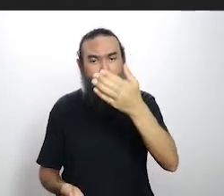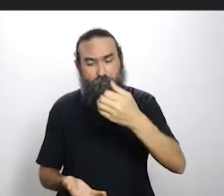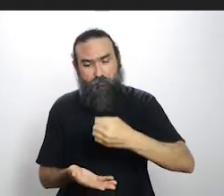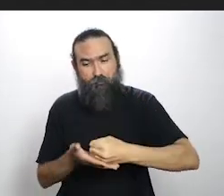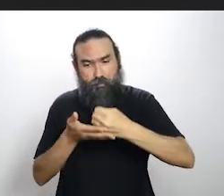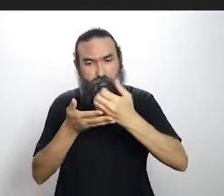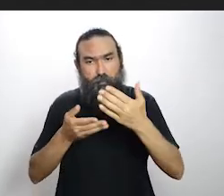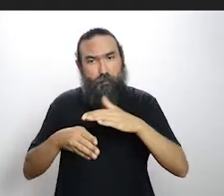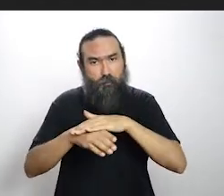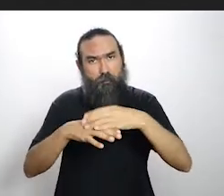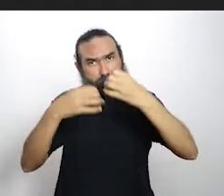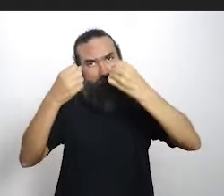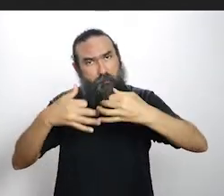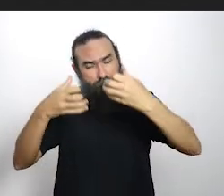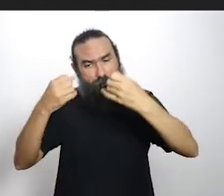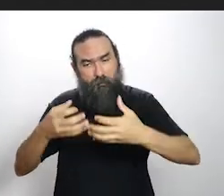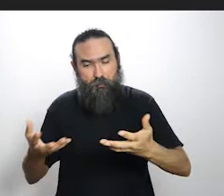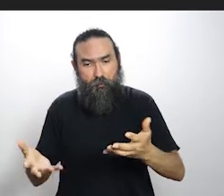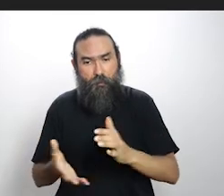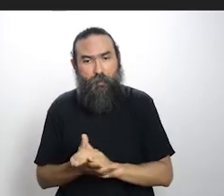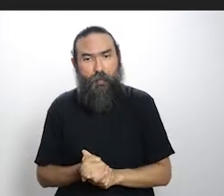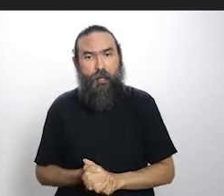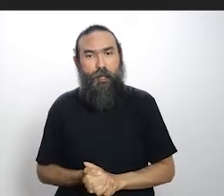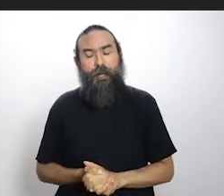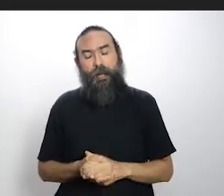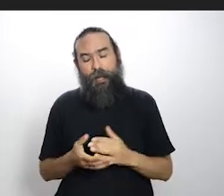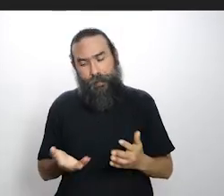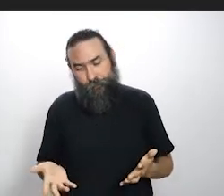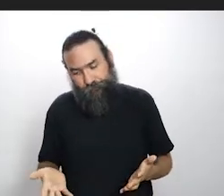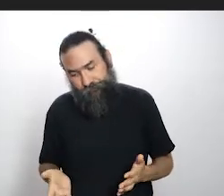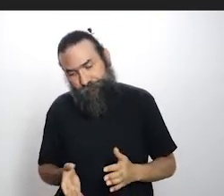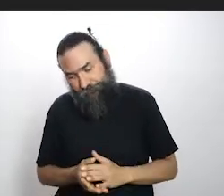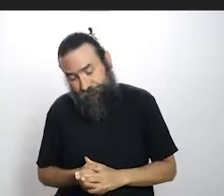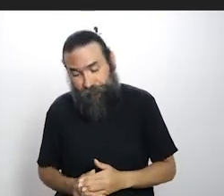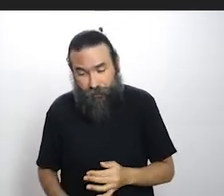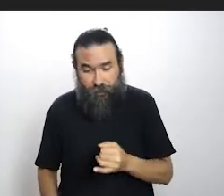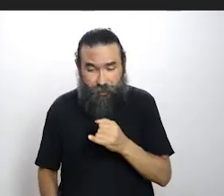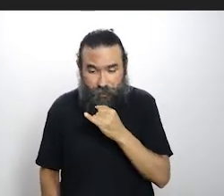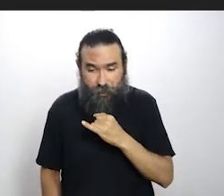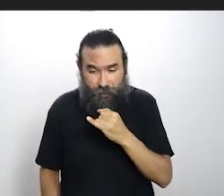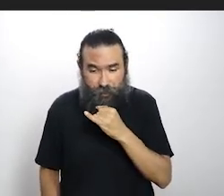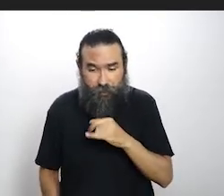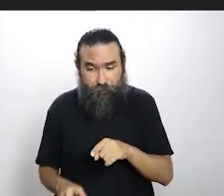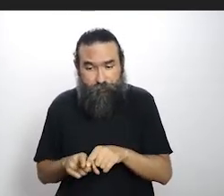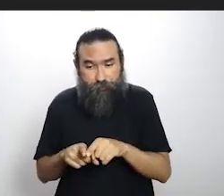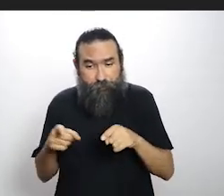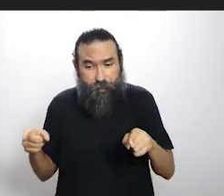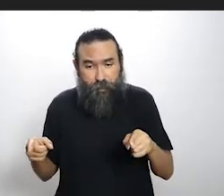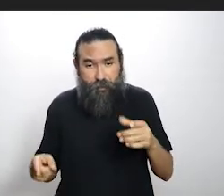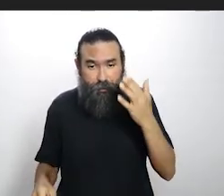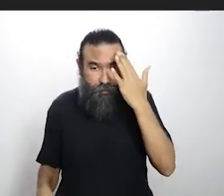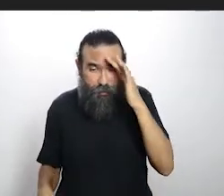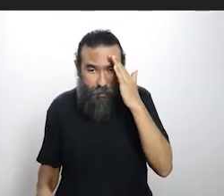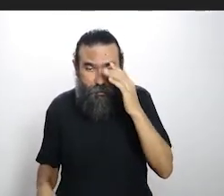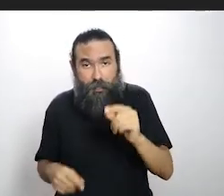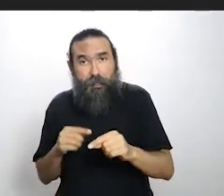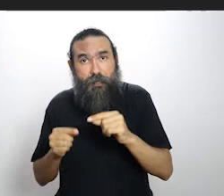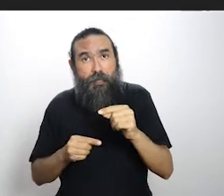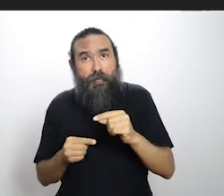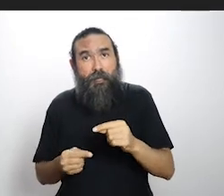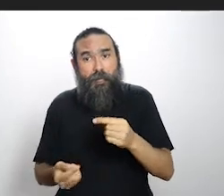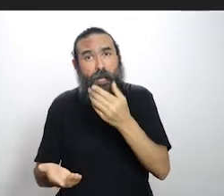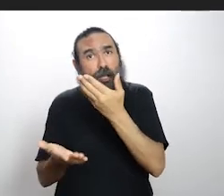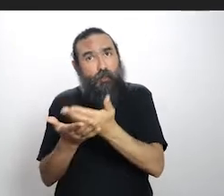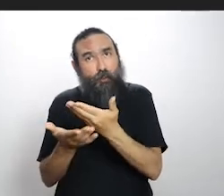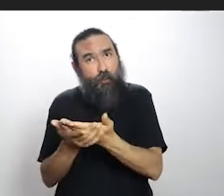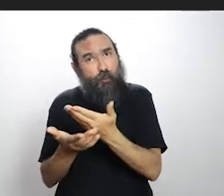infelizmente, se tem a expectativa que os espaços educacionais seja de